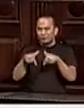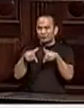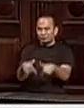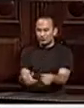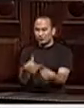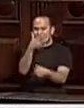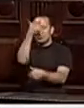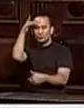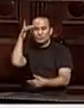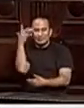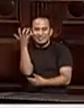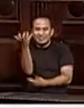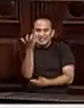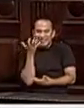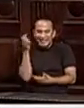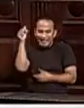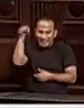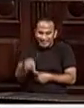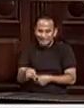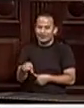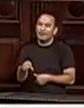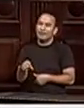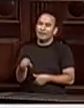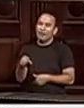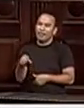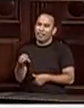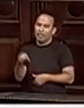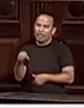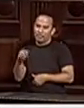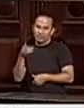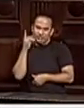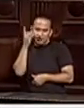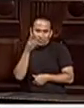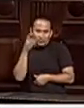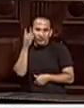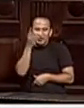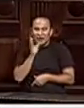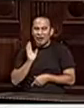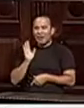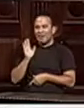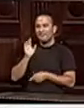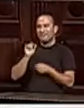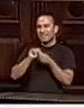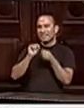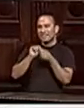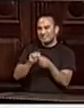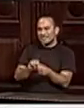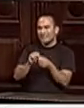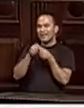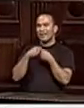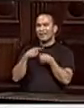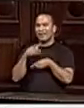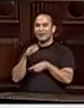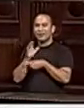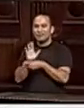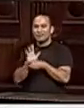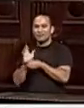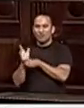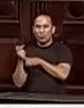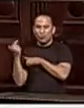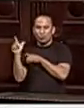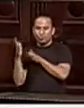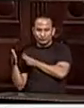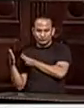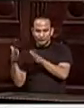que pretendiam aqui, como deputado, contribuir de forma efetiva para apontar um outro rumo